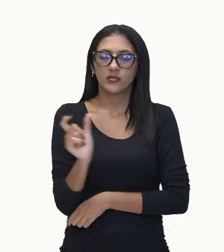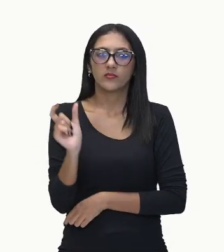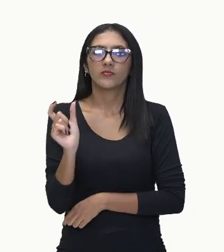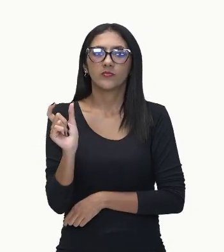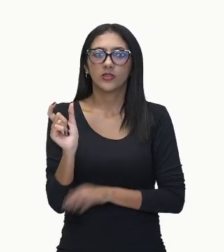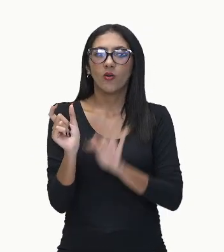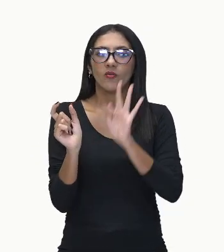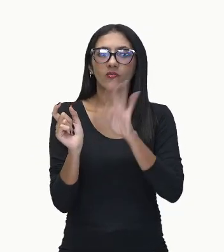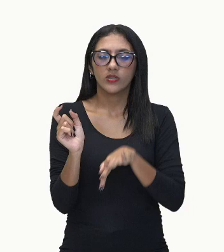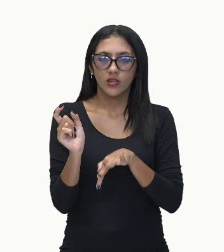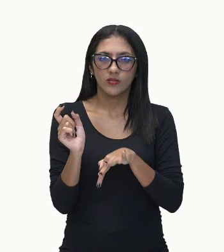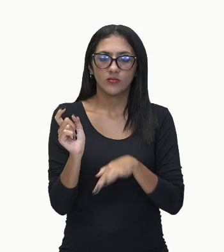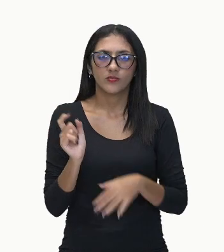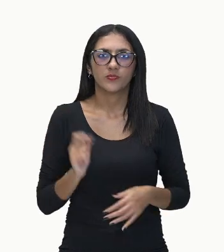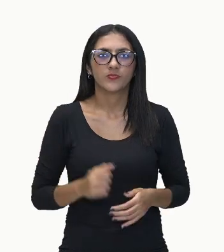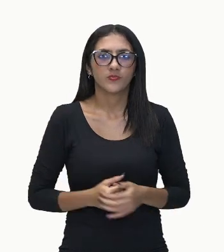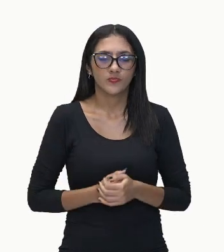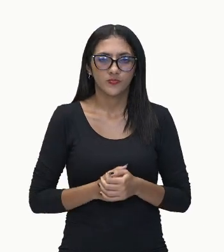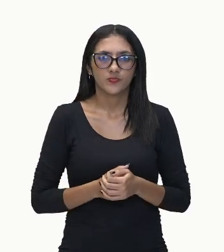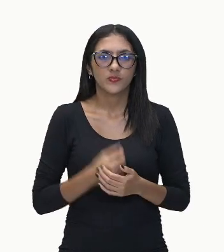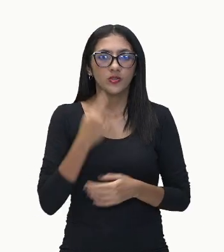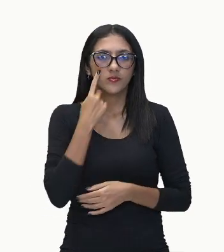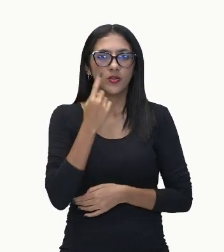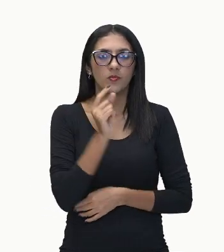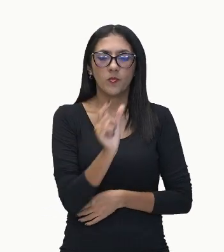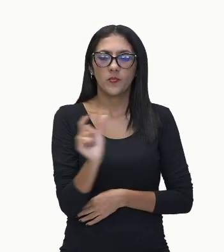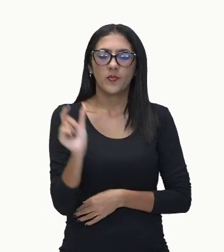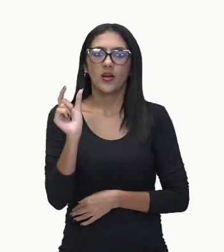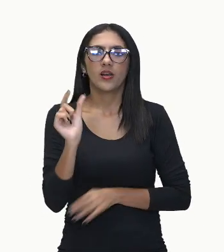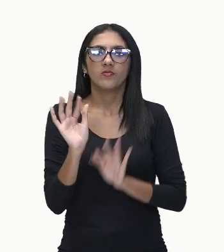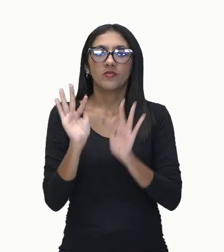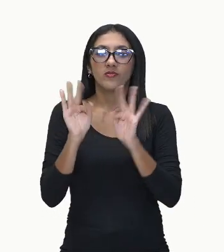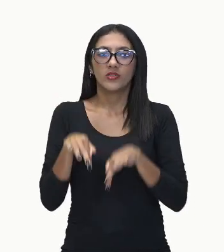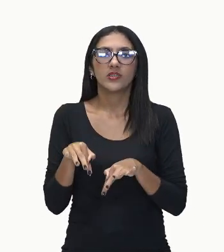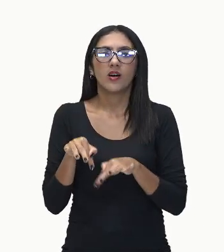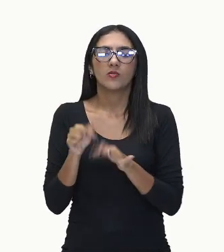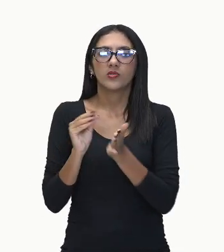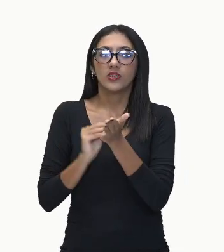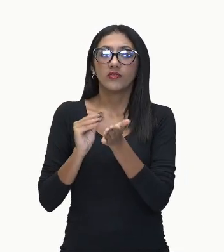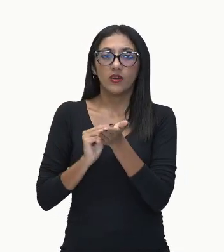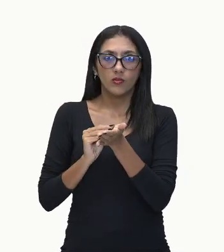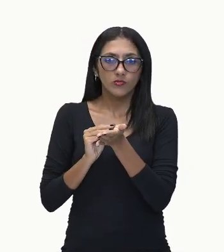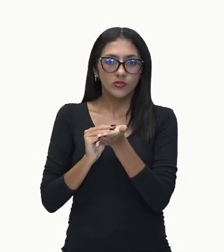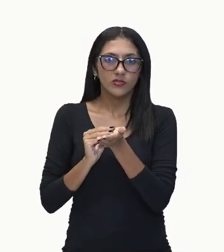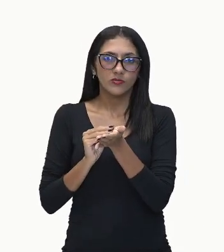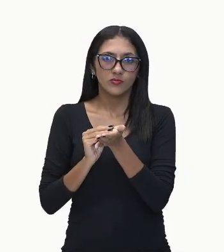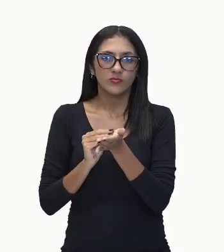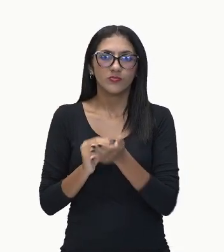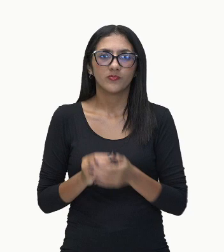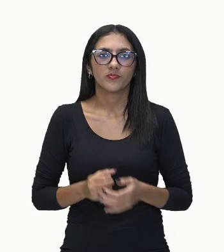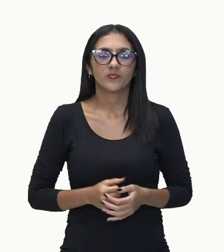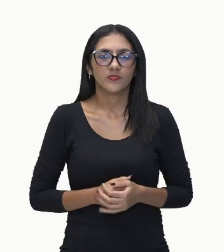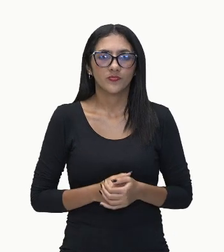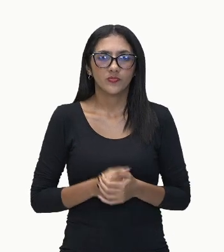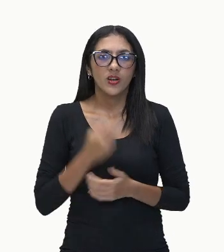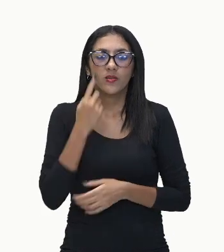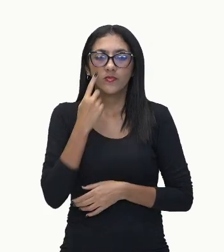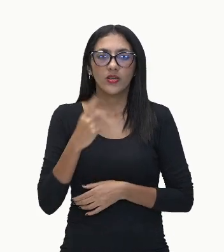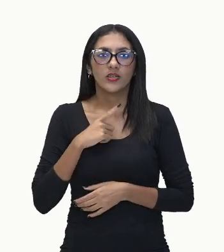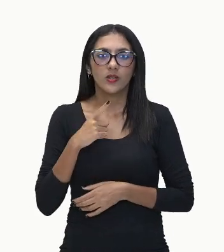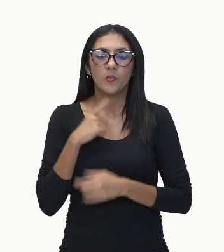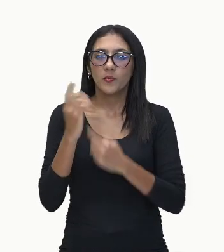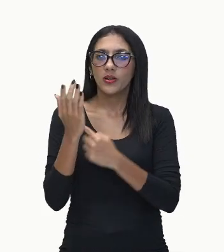ele tá dizendo assim para ti ó Qual é o termo constante que está ausente no quadrado perfeito né Ele tá dizendo que